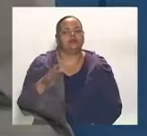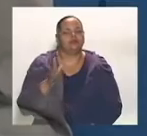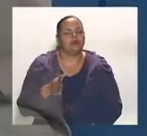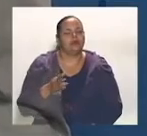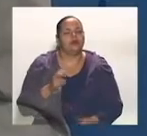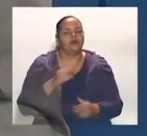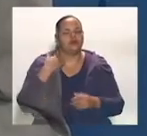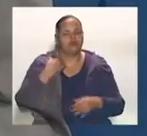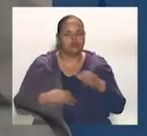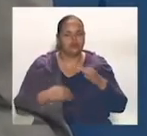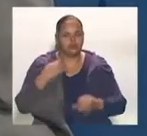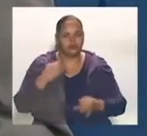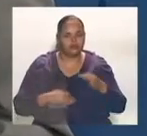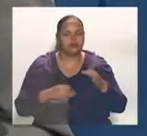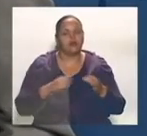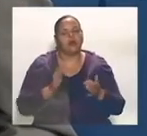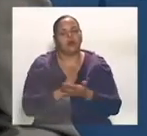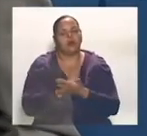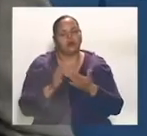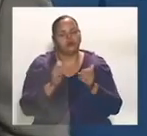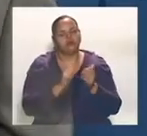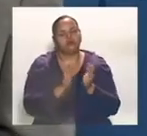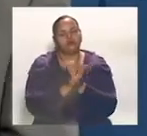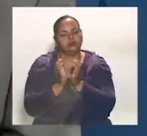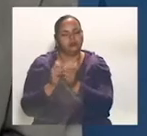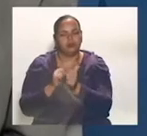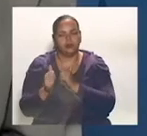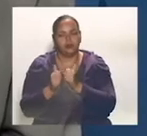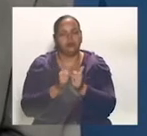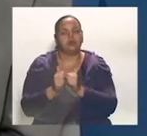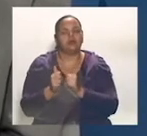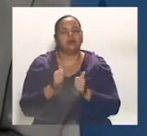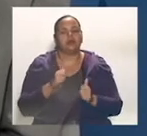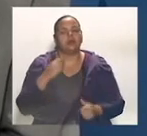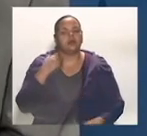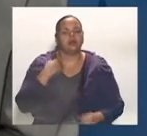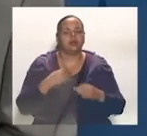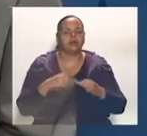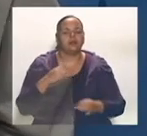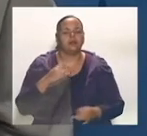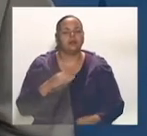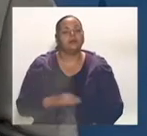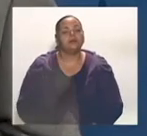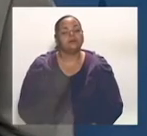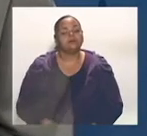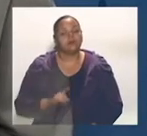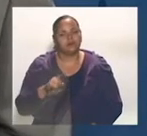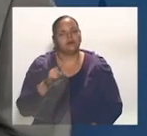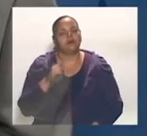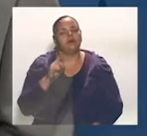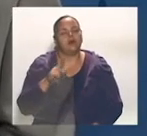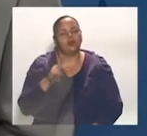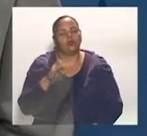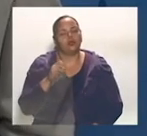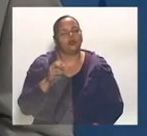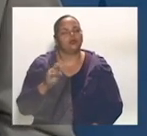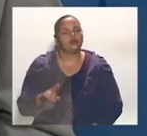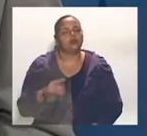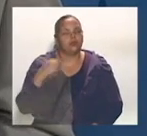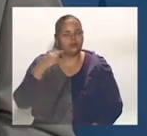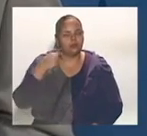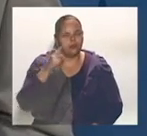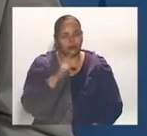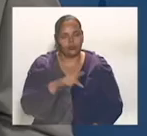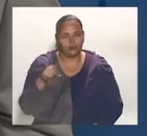Eu queria também falar sobre você, Martinho, porque você milita na Justiça Desportiva, eu já vi você defendendo o clube já algumas vezes